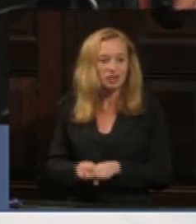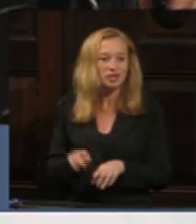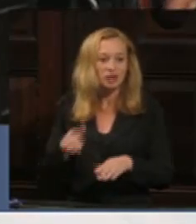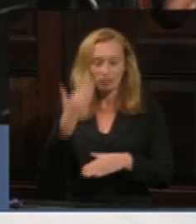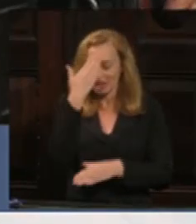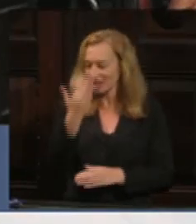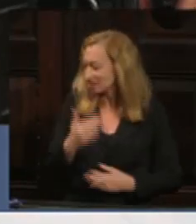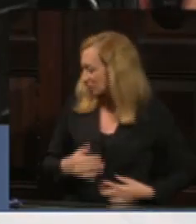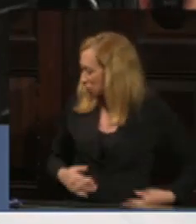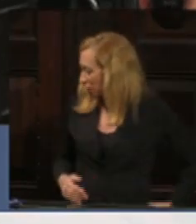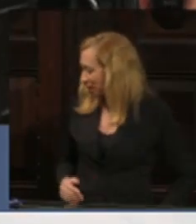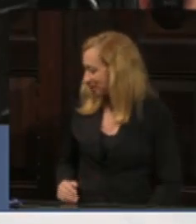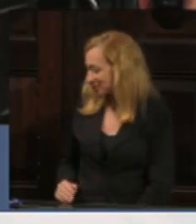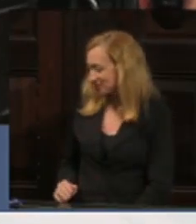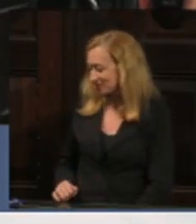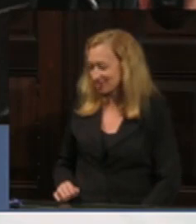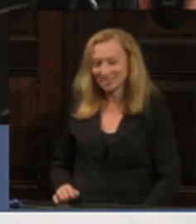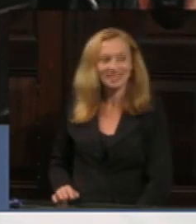obrigado.